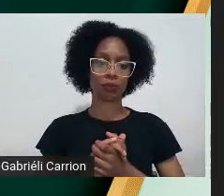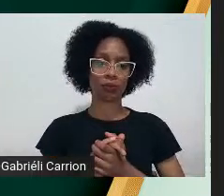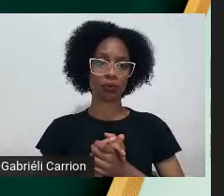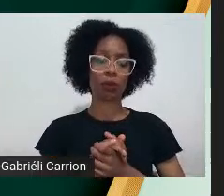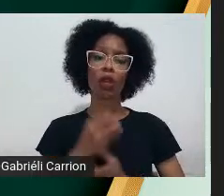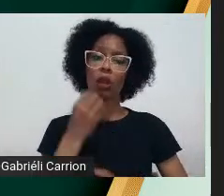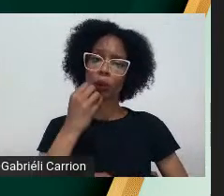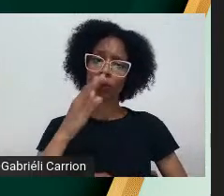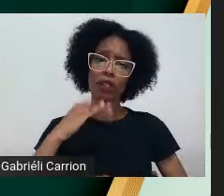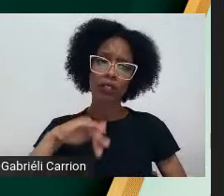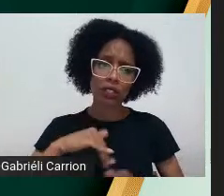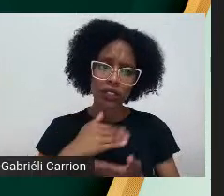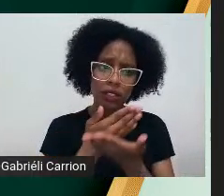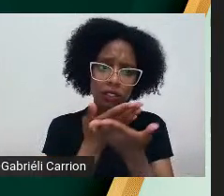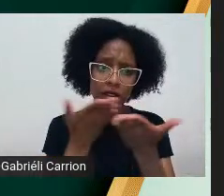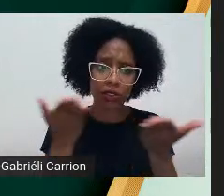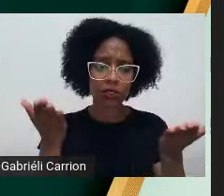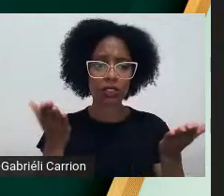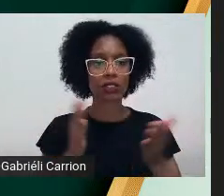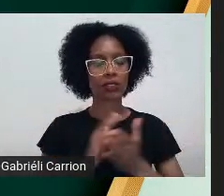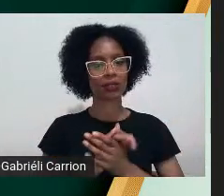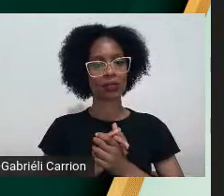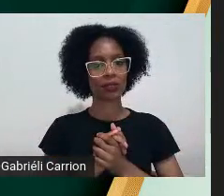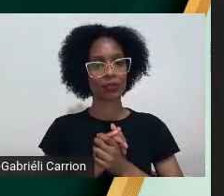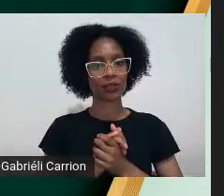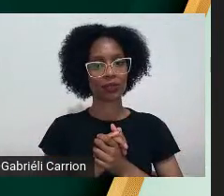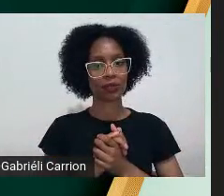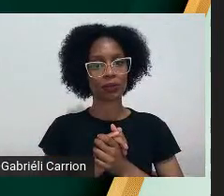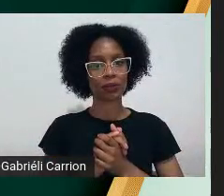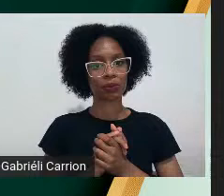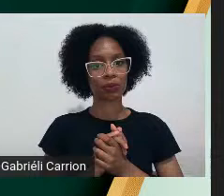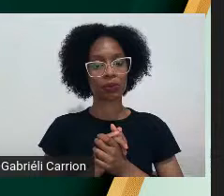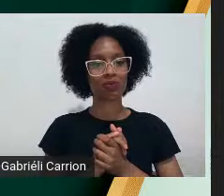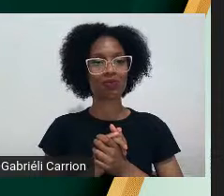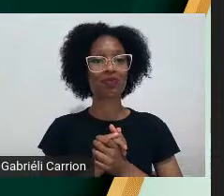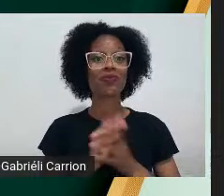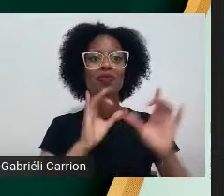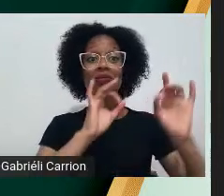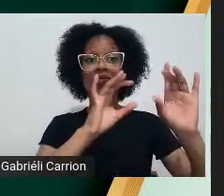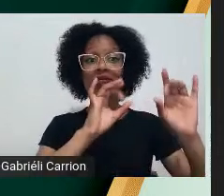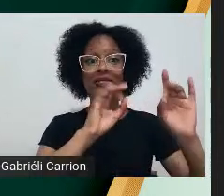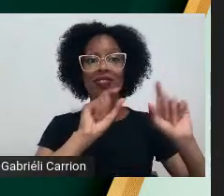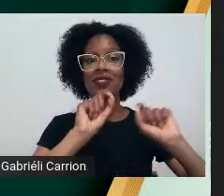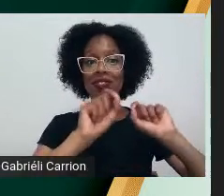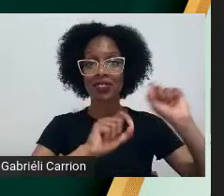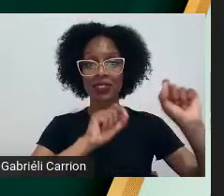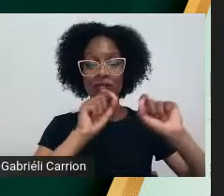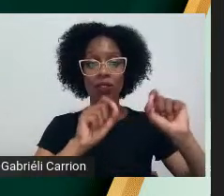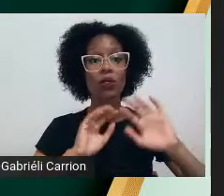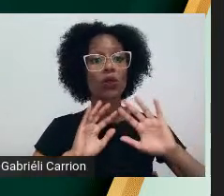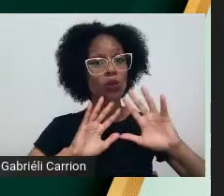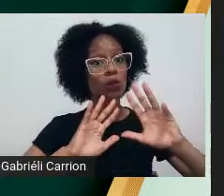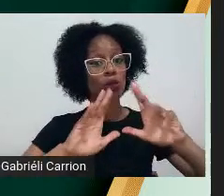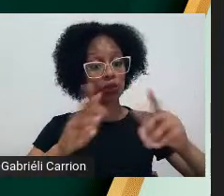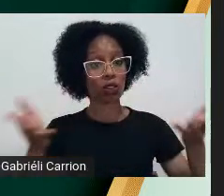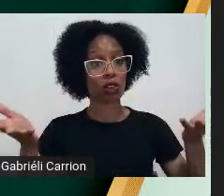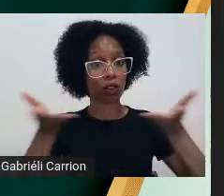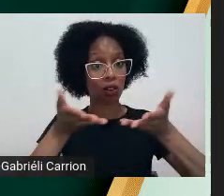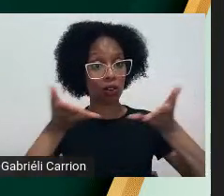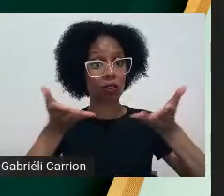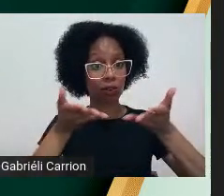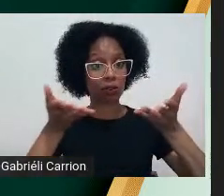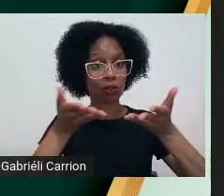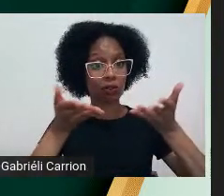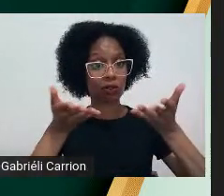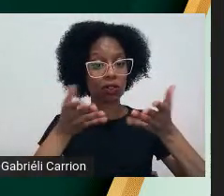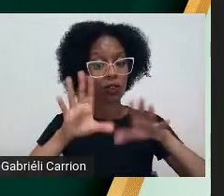Boa tarde a todos, boa tarde a todas. Um especial cumprimento a todos que nessa tarde